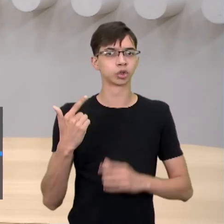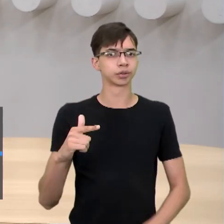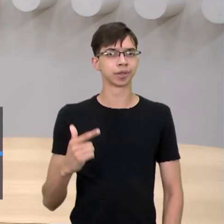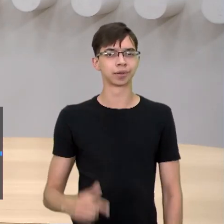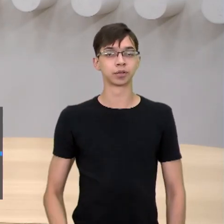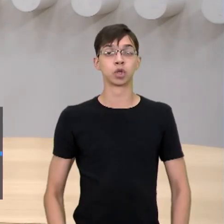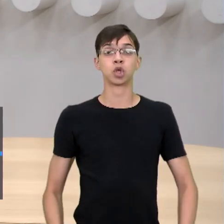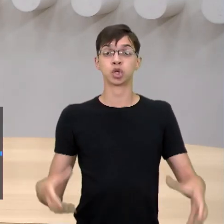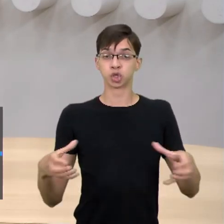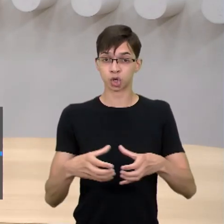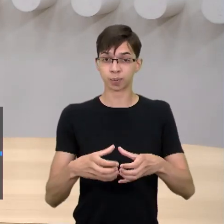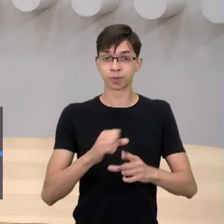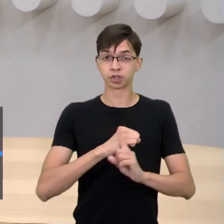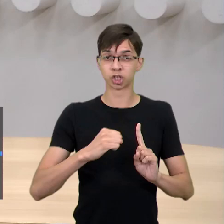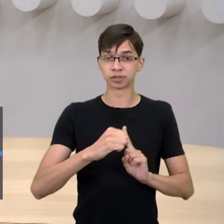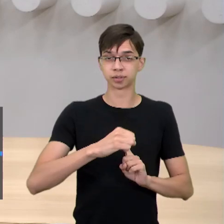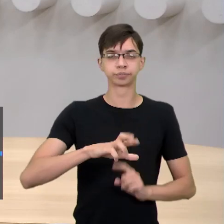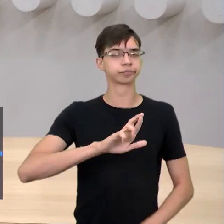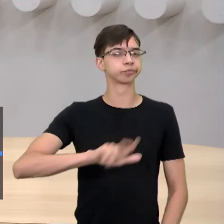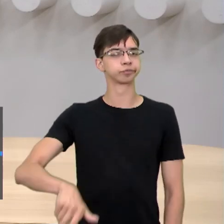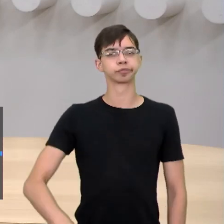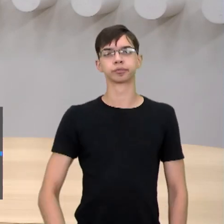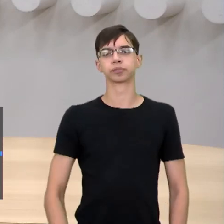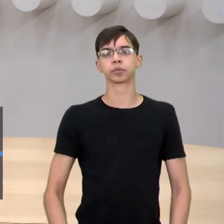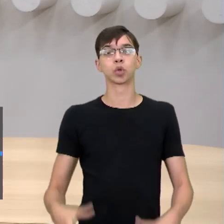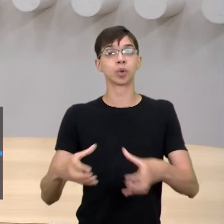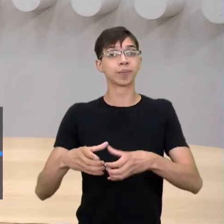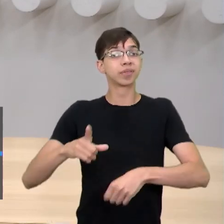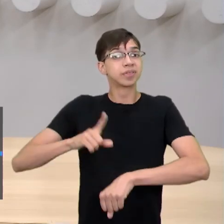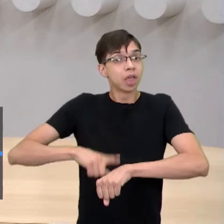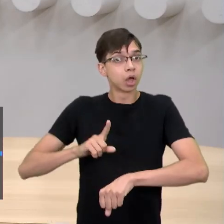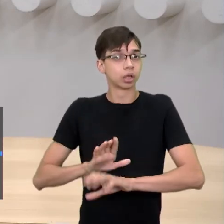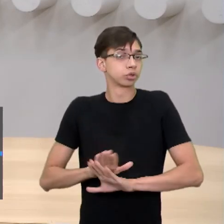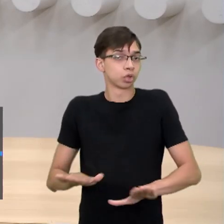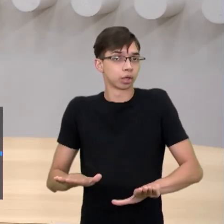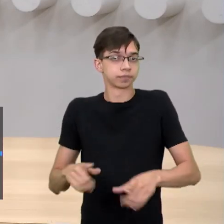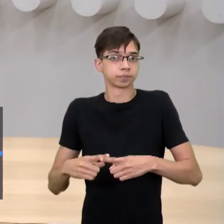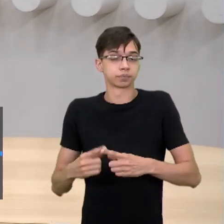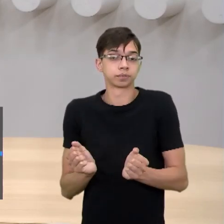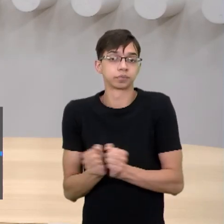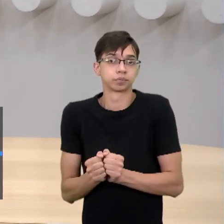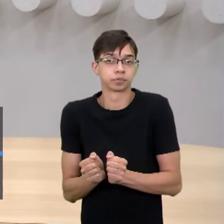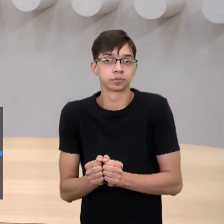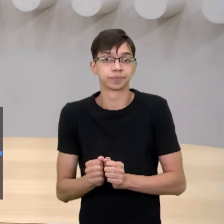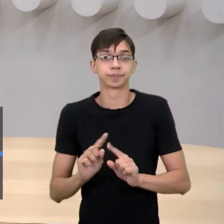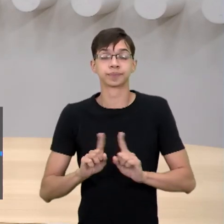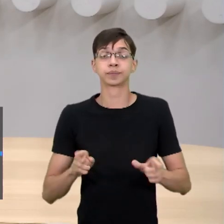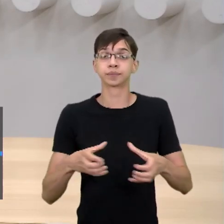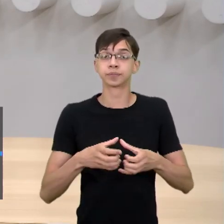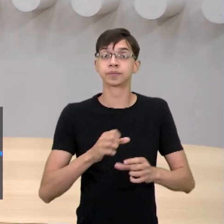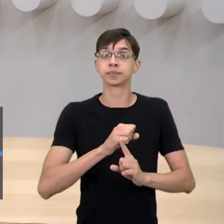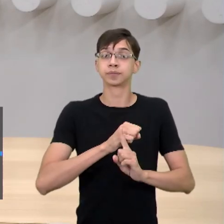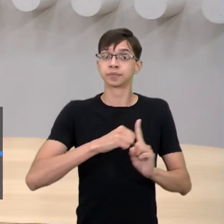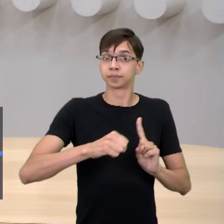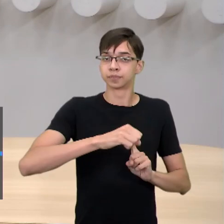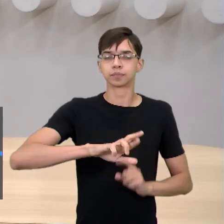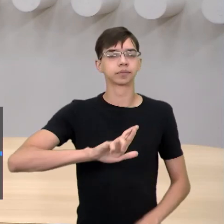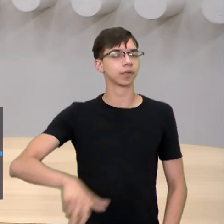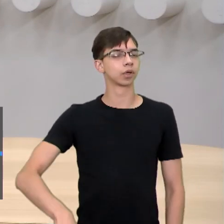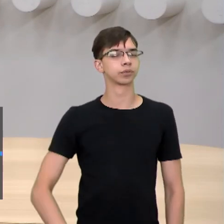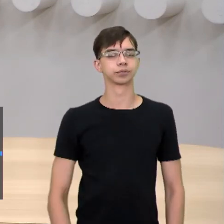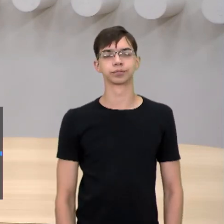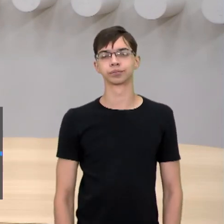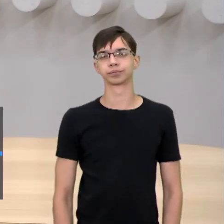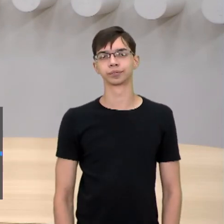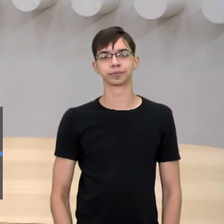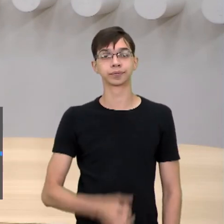grupo social. A gente podia ser visto como um grupo na hora por estar ali juntos. Mas isso não é um grupo social. Um grupo social é quando